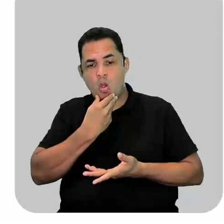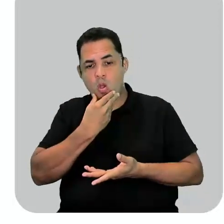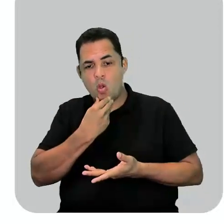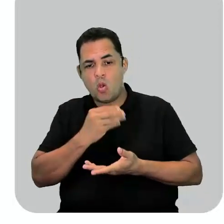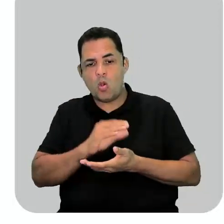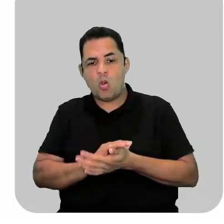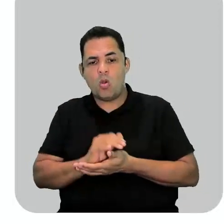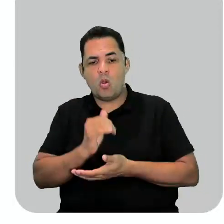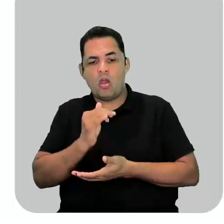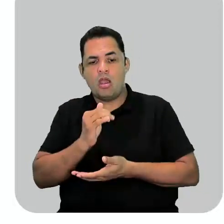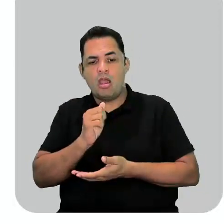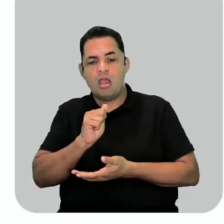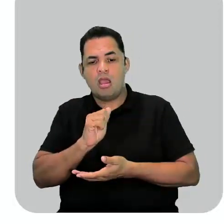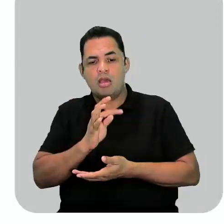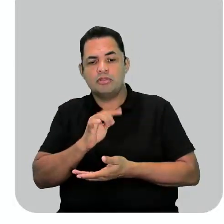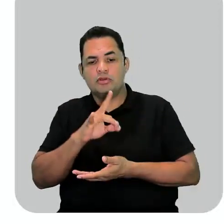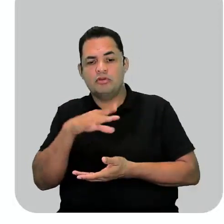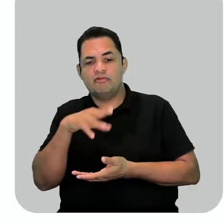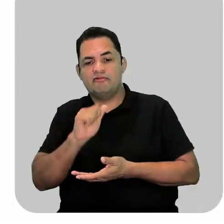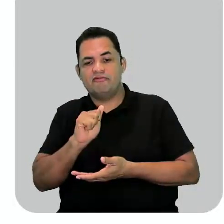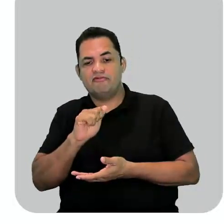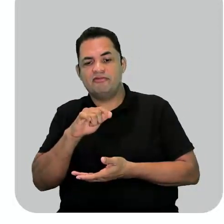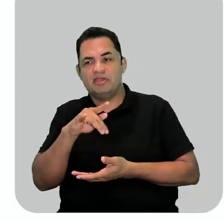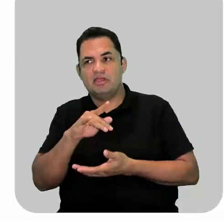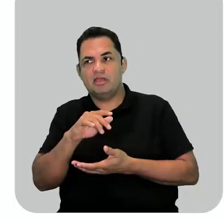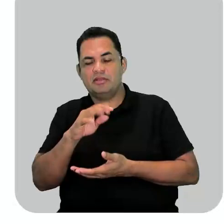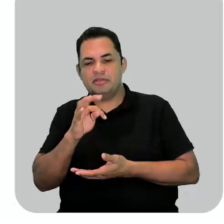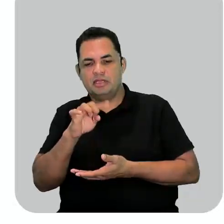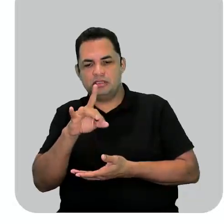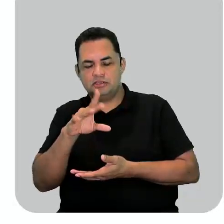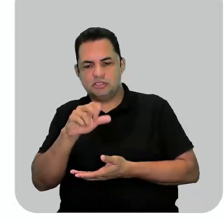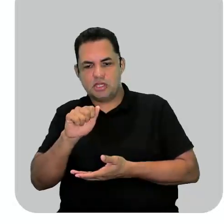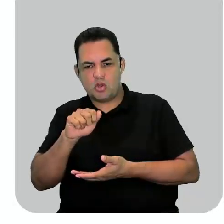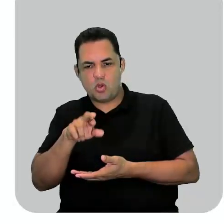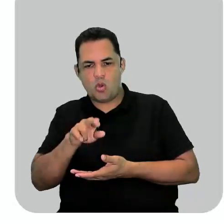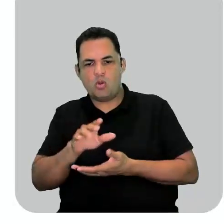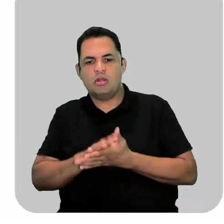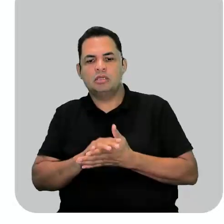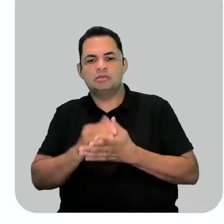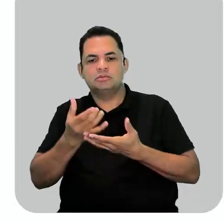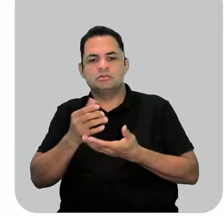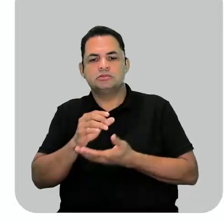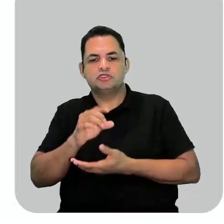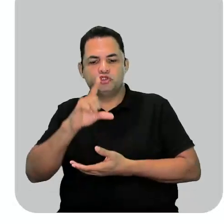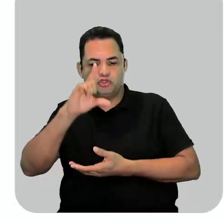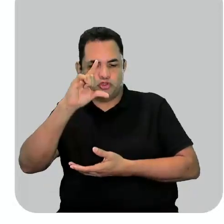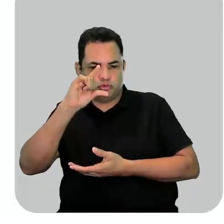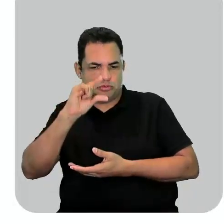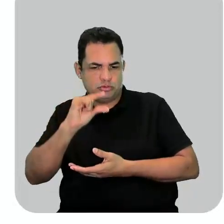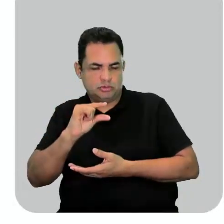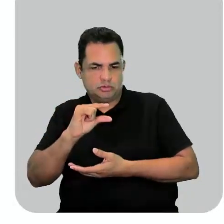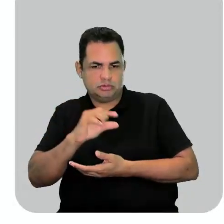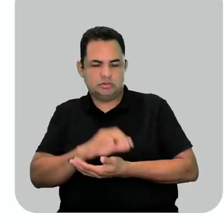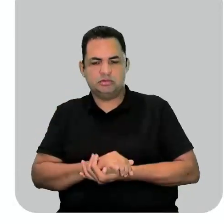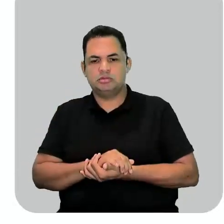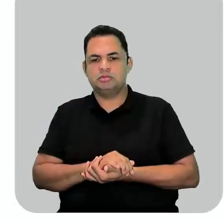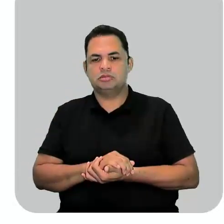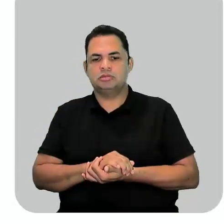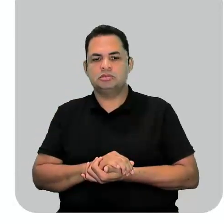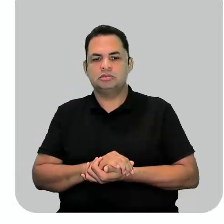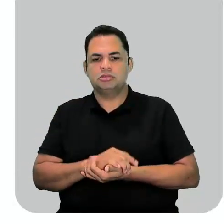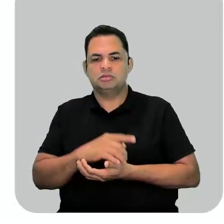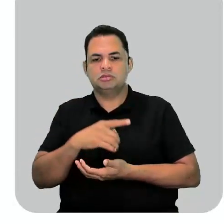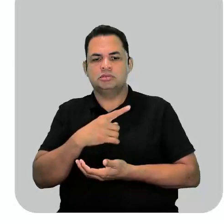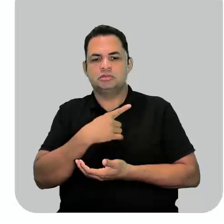atrofia testicular é uma diminuição dos testículos. Então, aqui nos usuários masculinos,